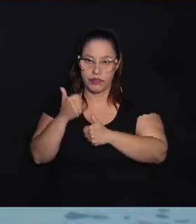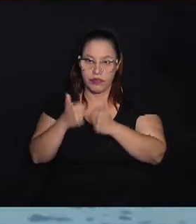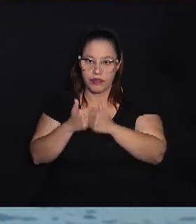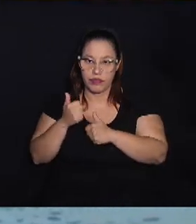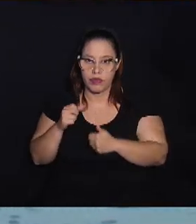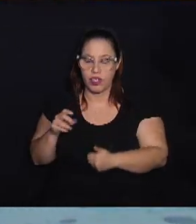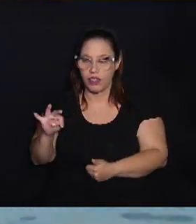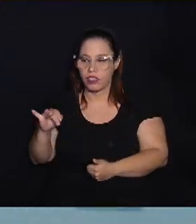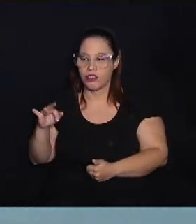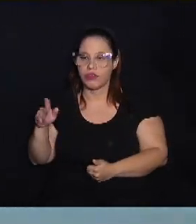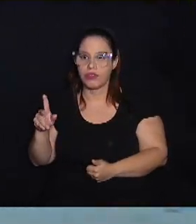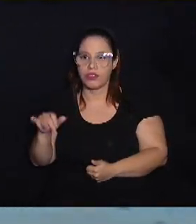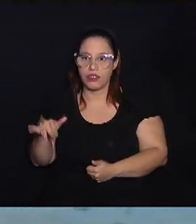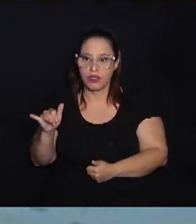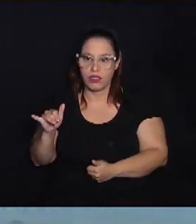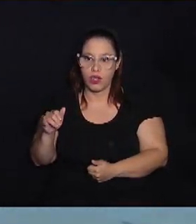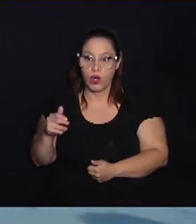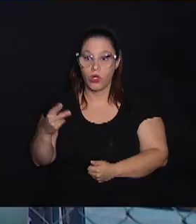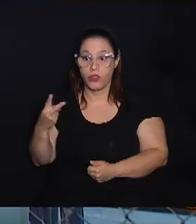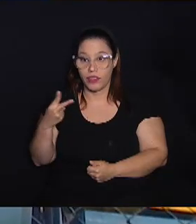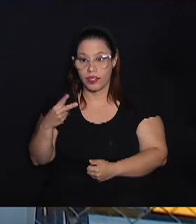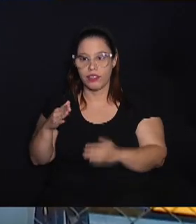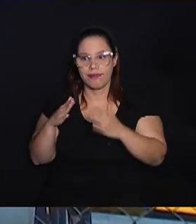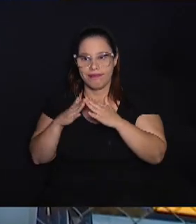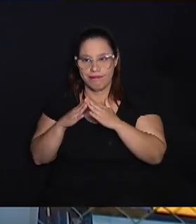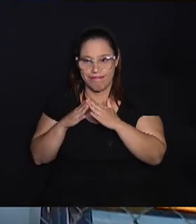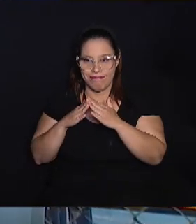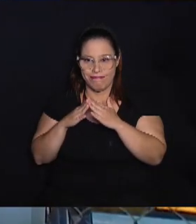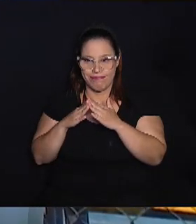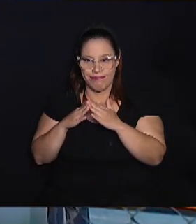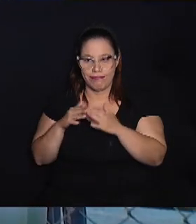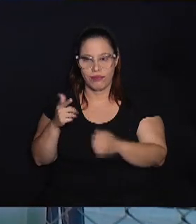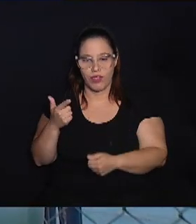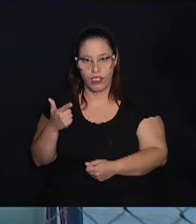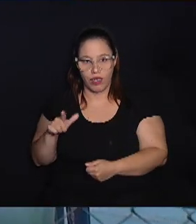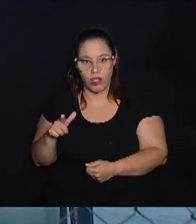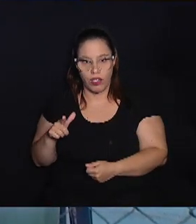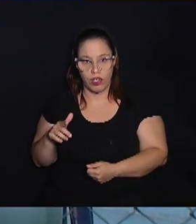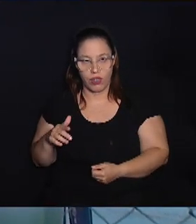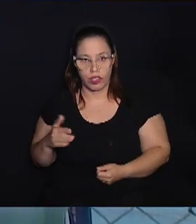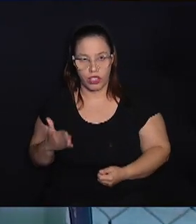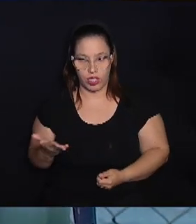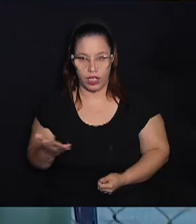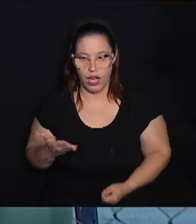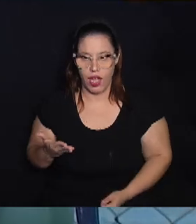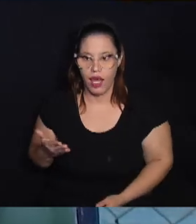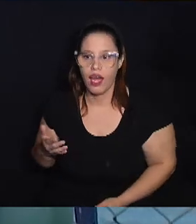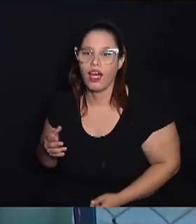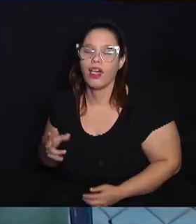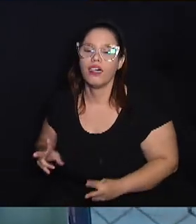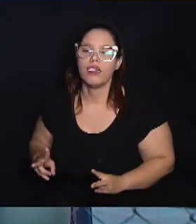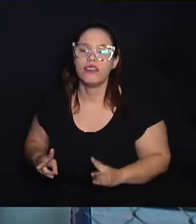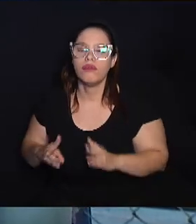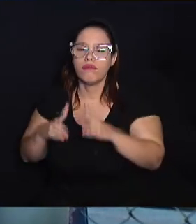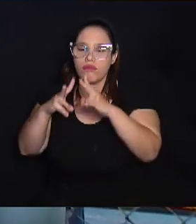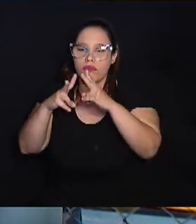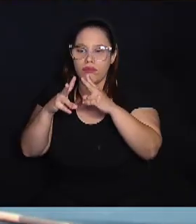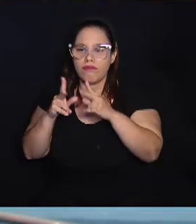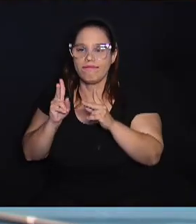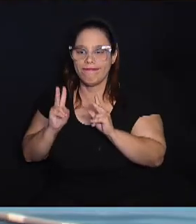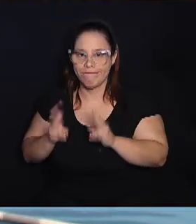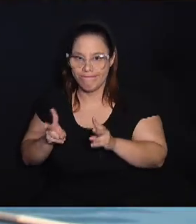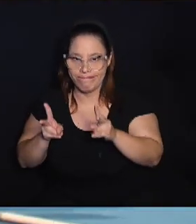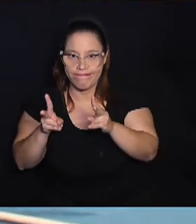de Tiffany, sua segunda casa, já que a capacitação para os Jogos Olímpicos de Paris são diárias. Eu